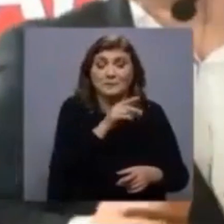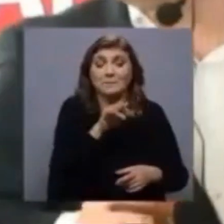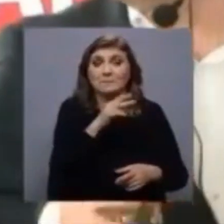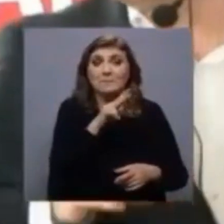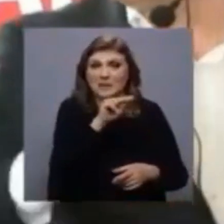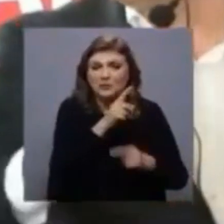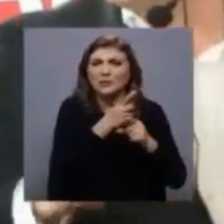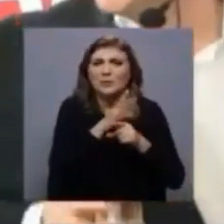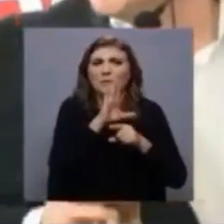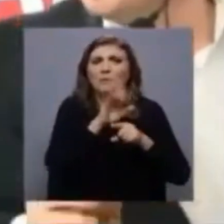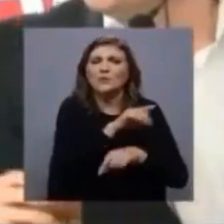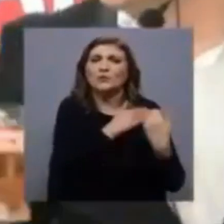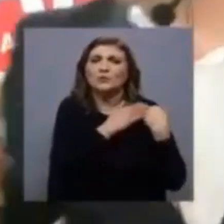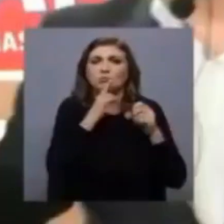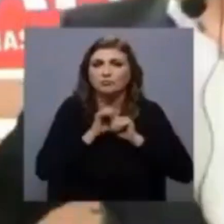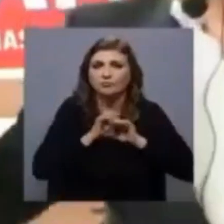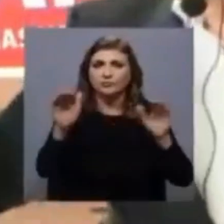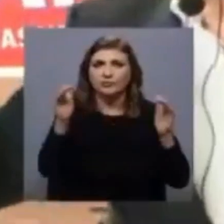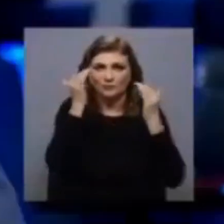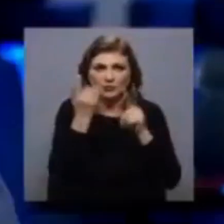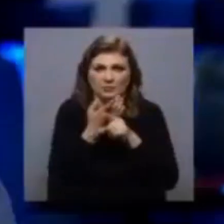pela fuga de informação.